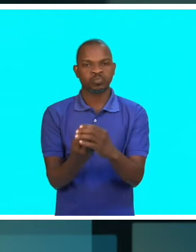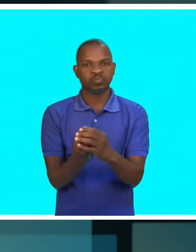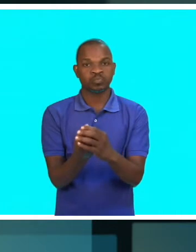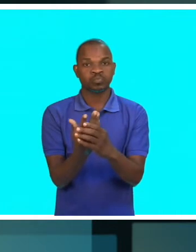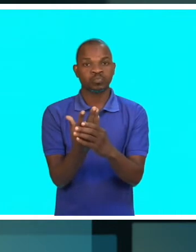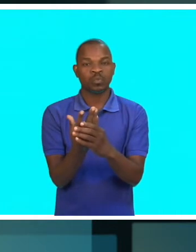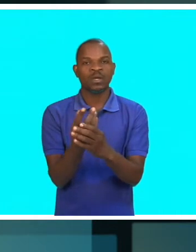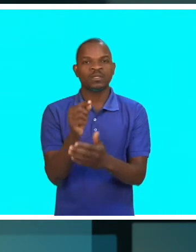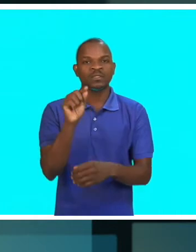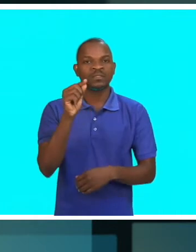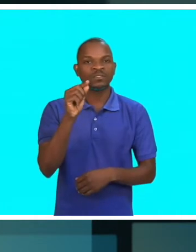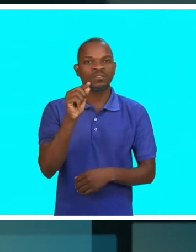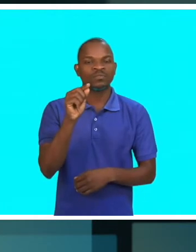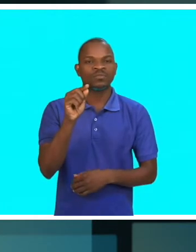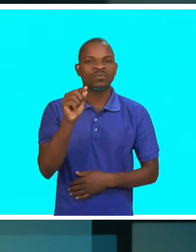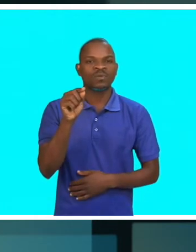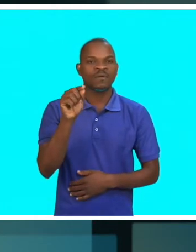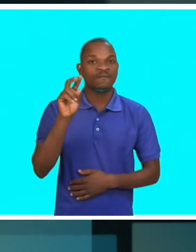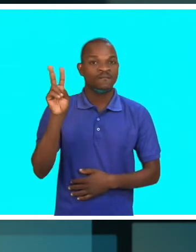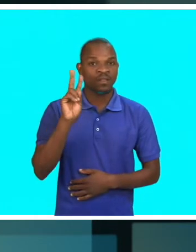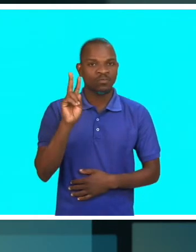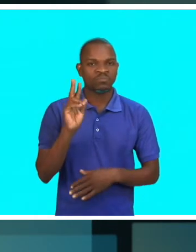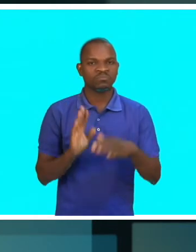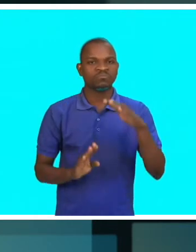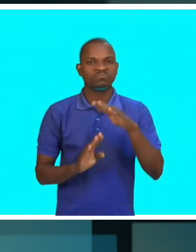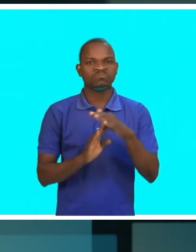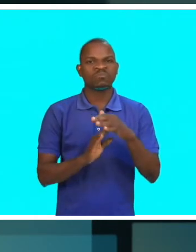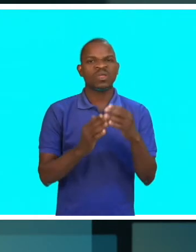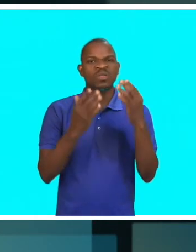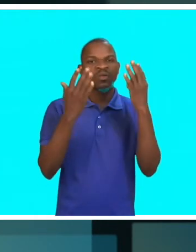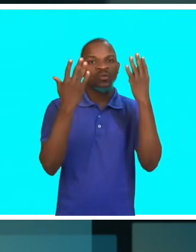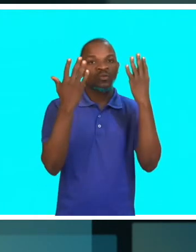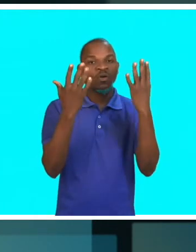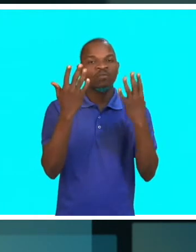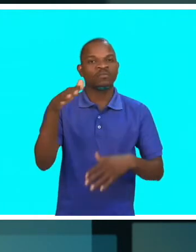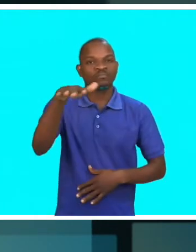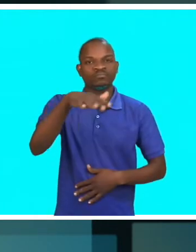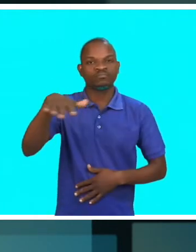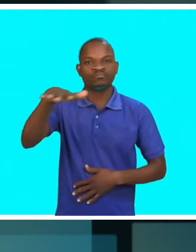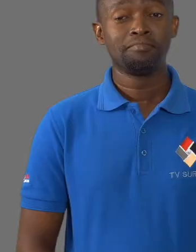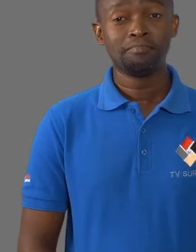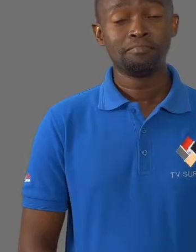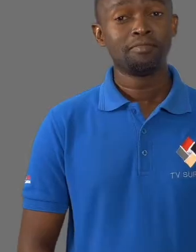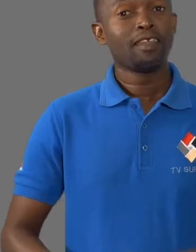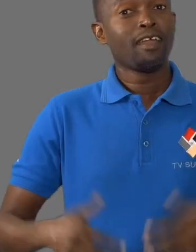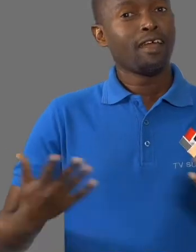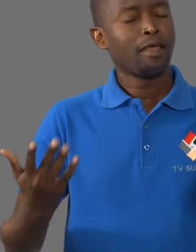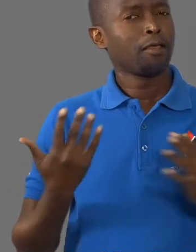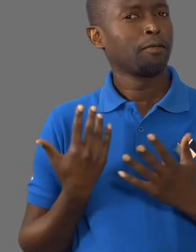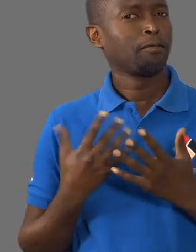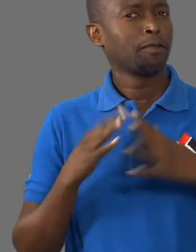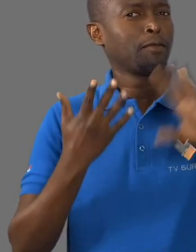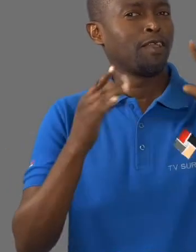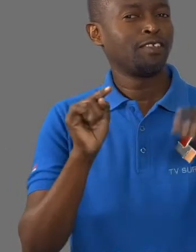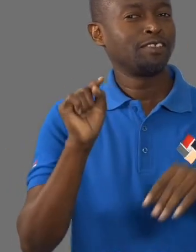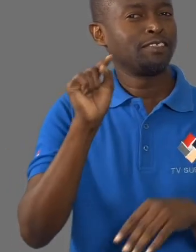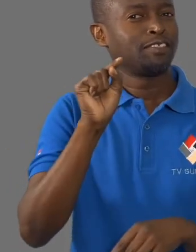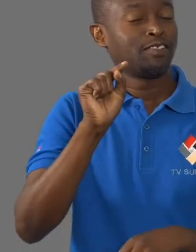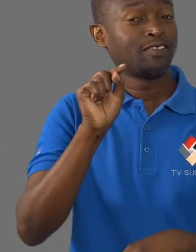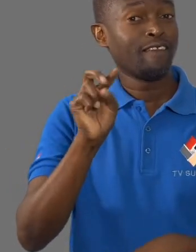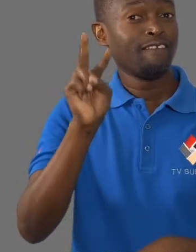criado o município da vila de Villancolo, com um total de nove bairros. Parabéns,